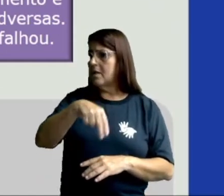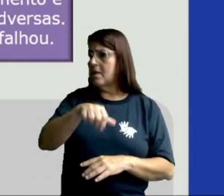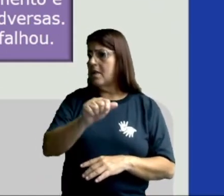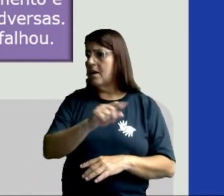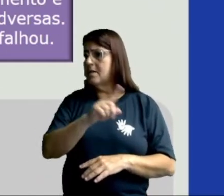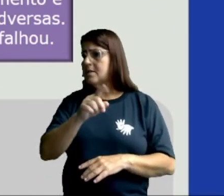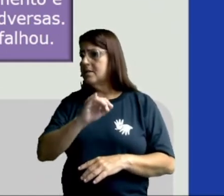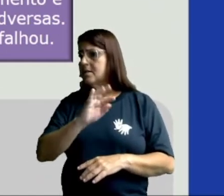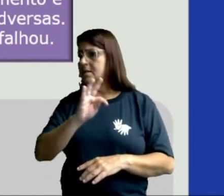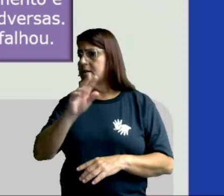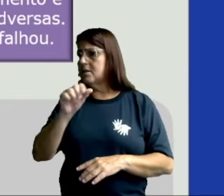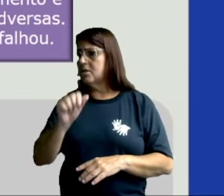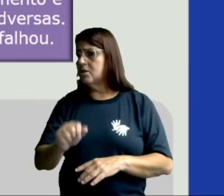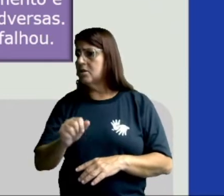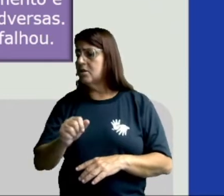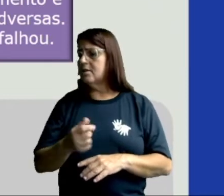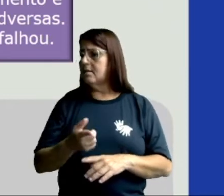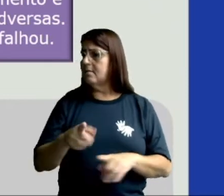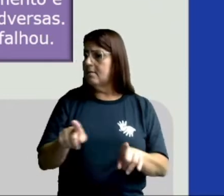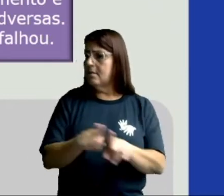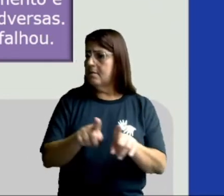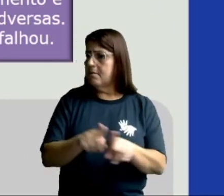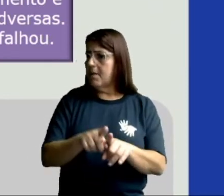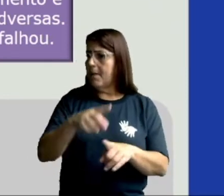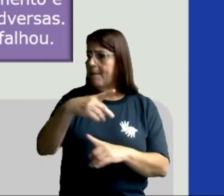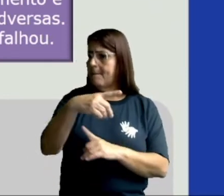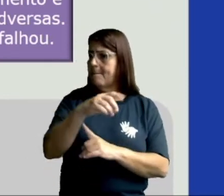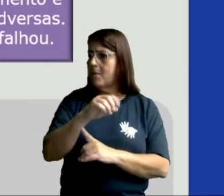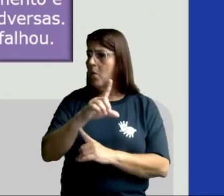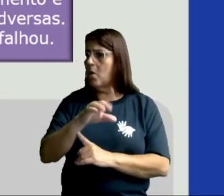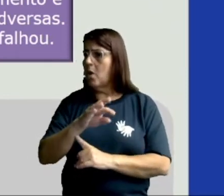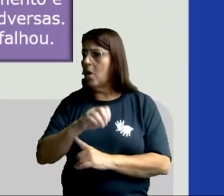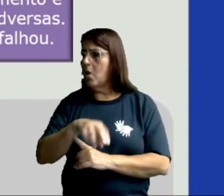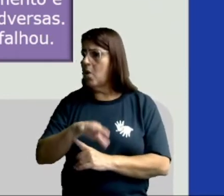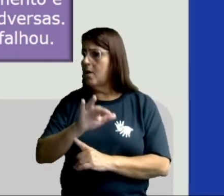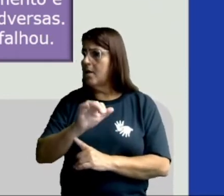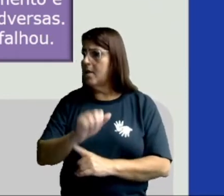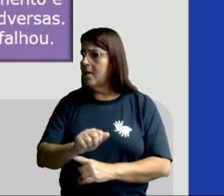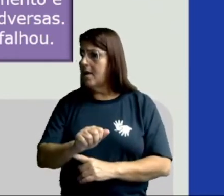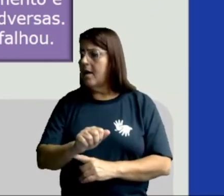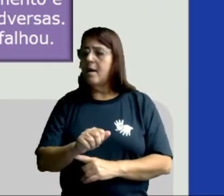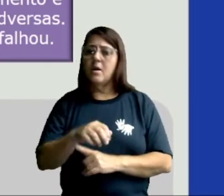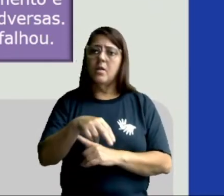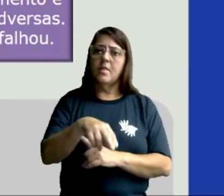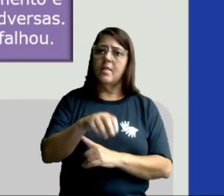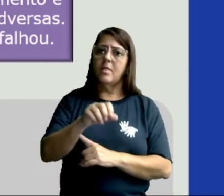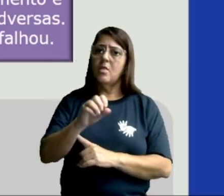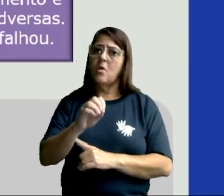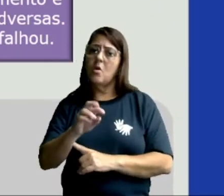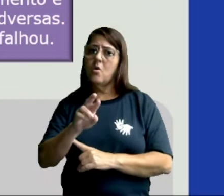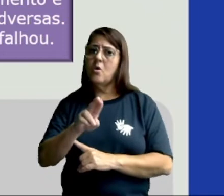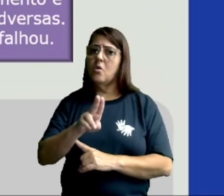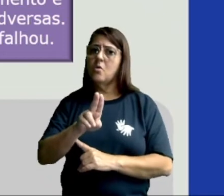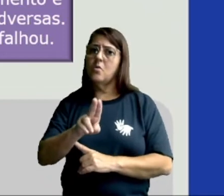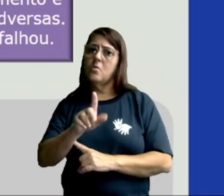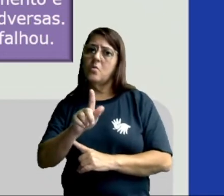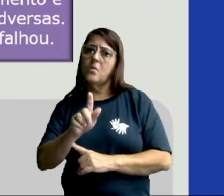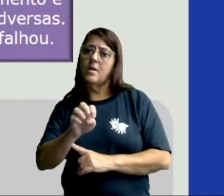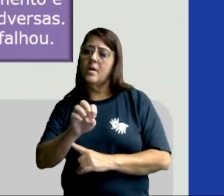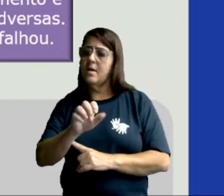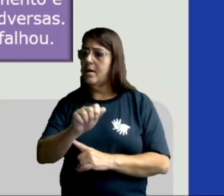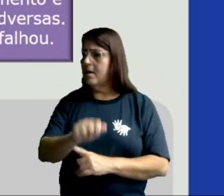tiveram sucesso na Inglaterra para combater sua força aérea e marítima. Então a Inglaterra, ela ainda era uma